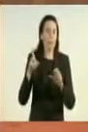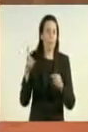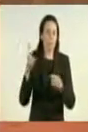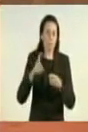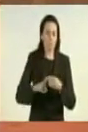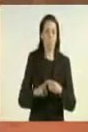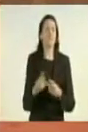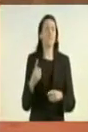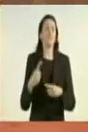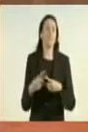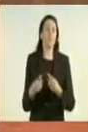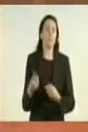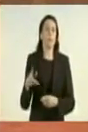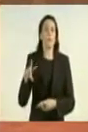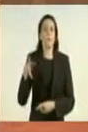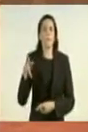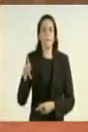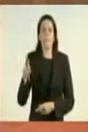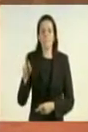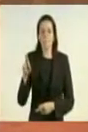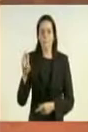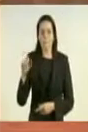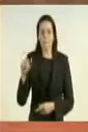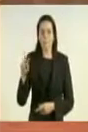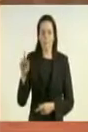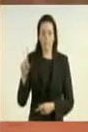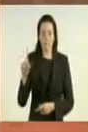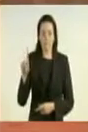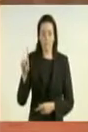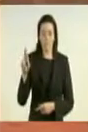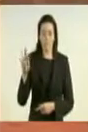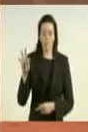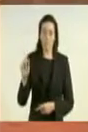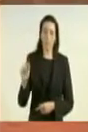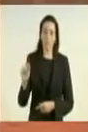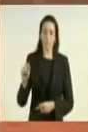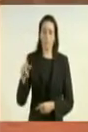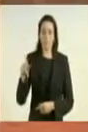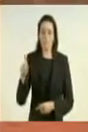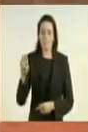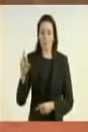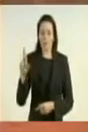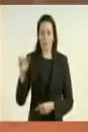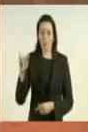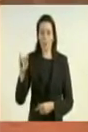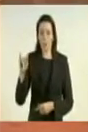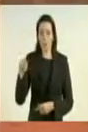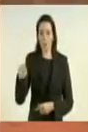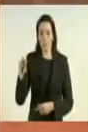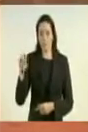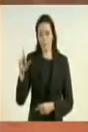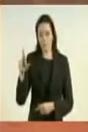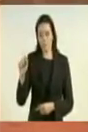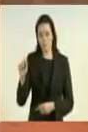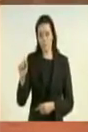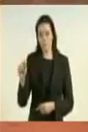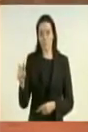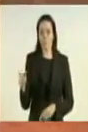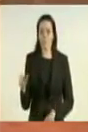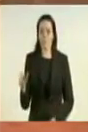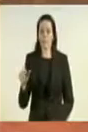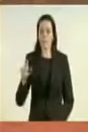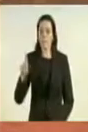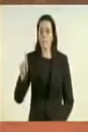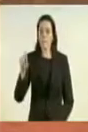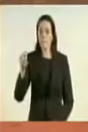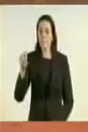Perimirim, Presidente Dutra, Poção de Pedras, suspenderam obras de construções de 5